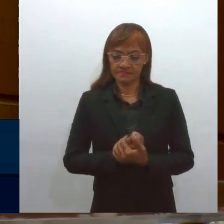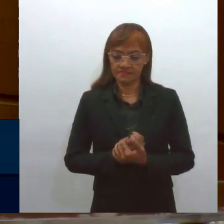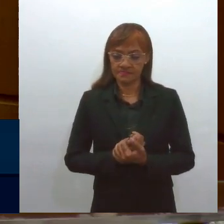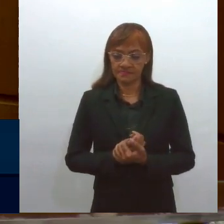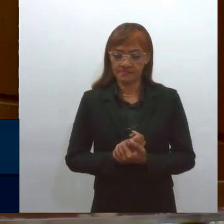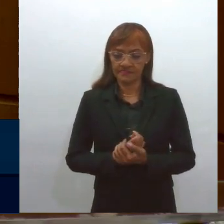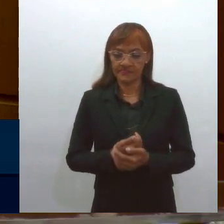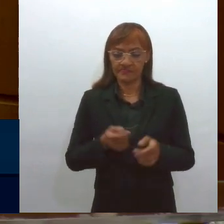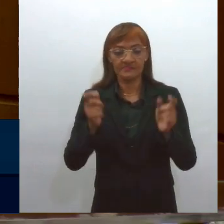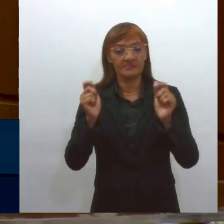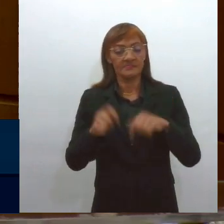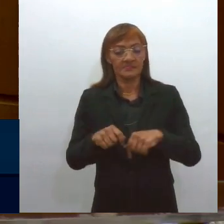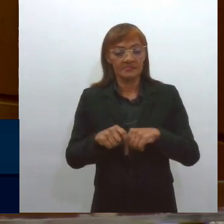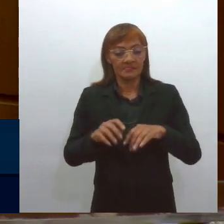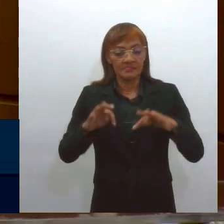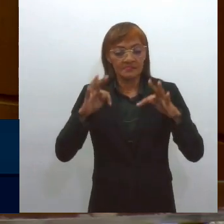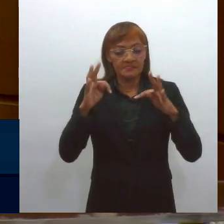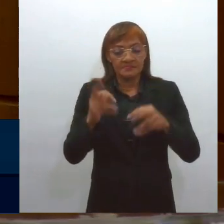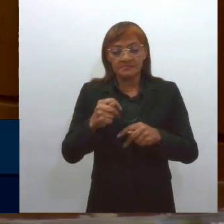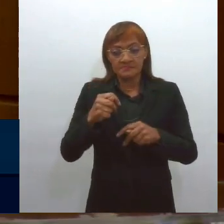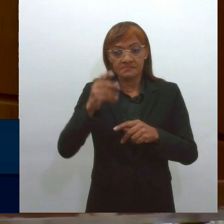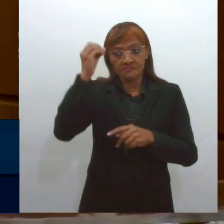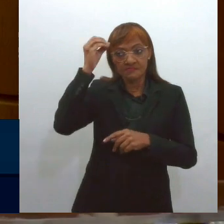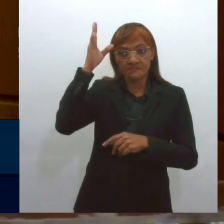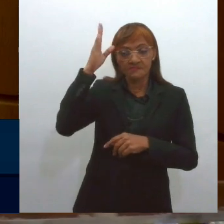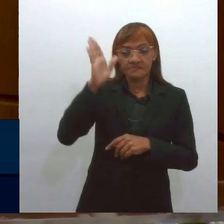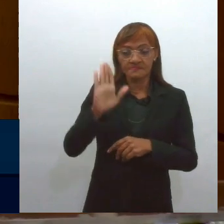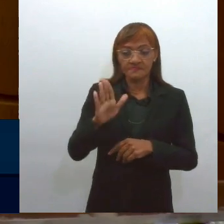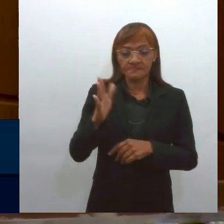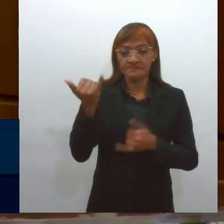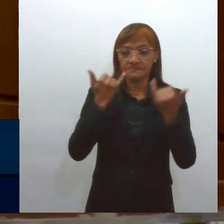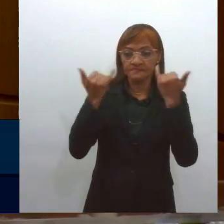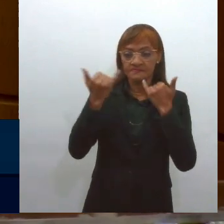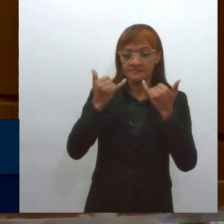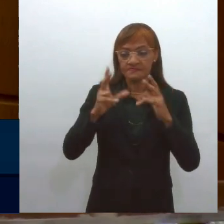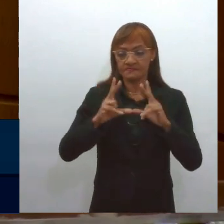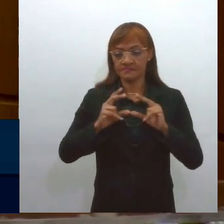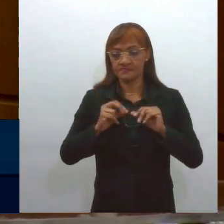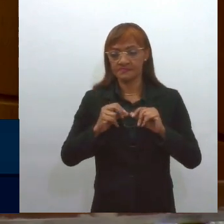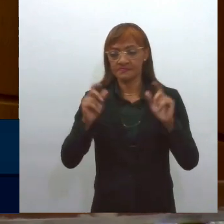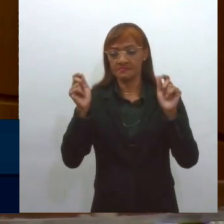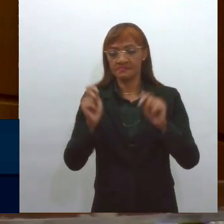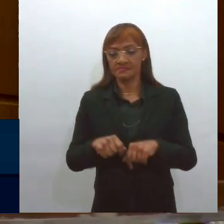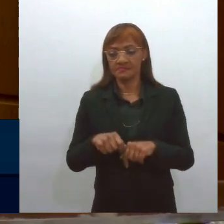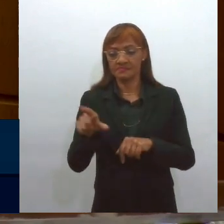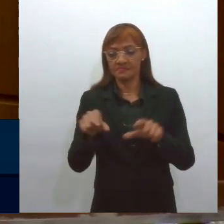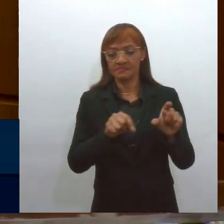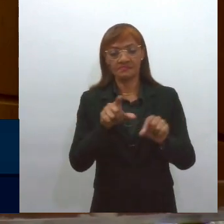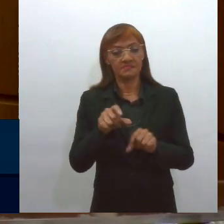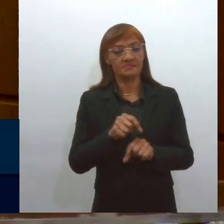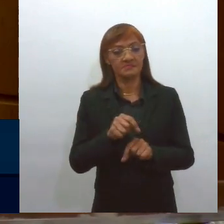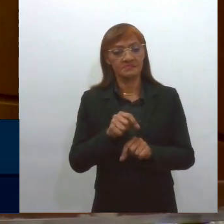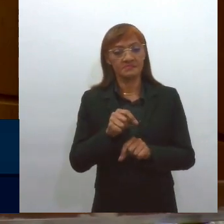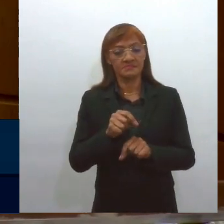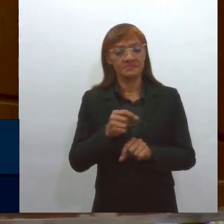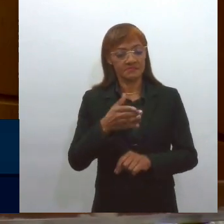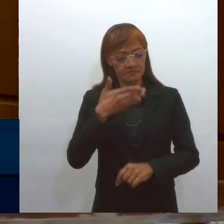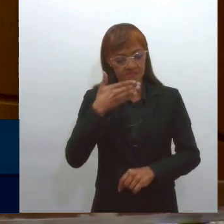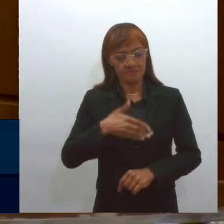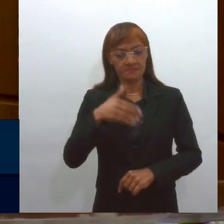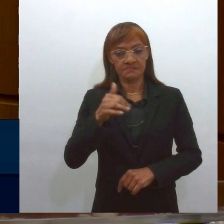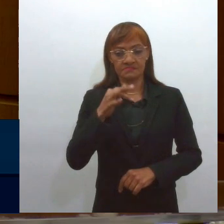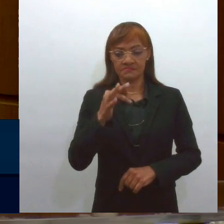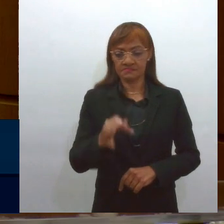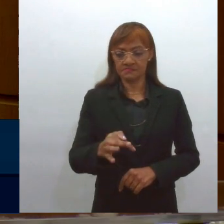tenham a capacidade de fazer melhores escolhas, tomar decisões cada vez mais assertivas e,